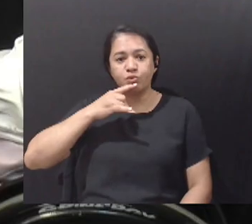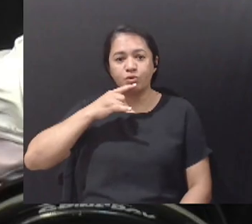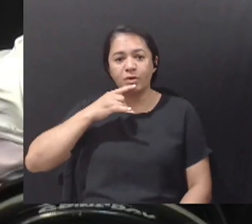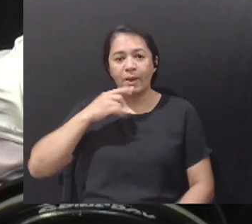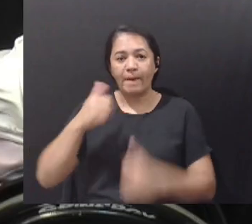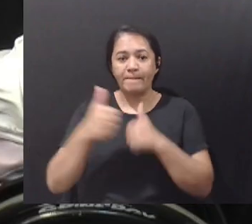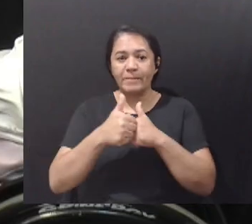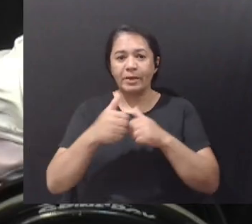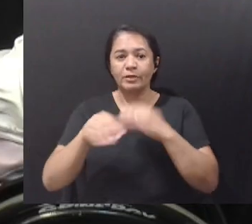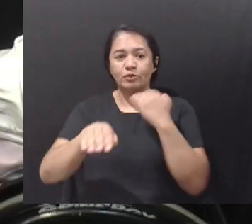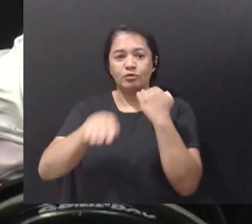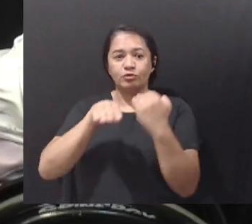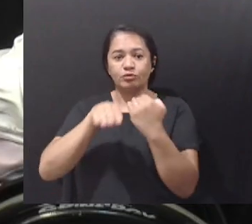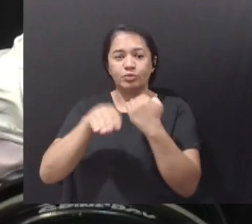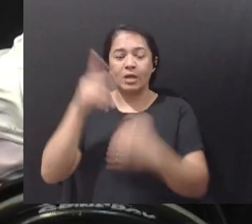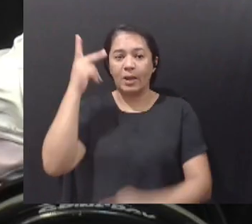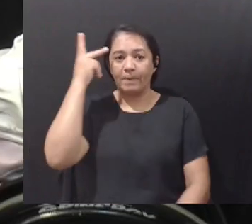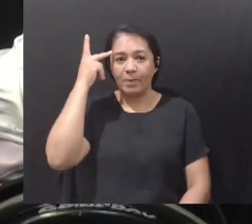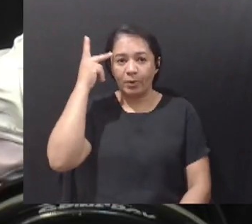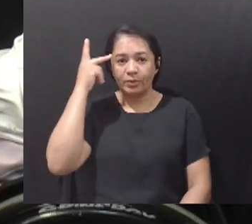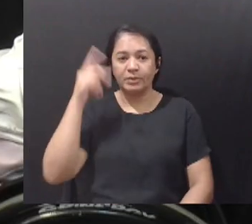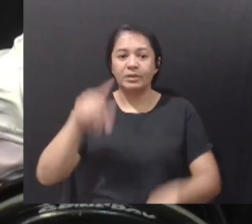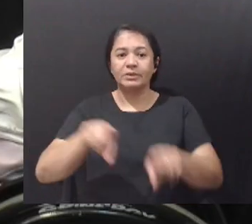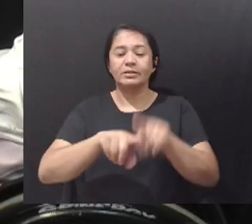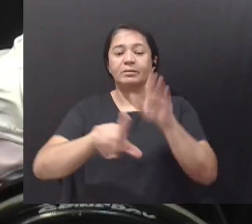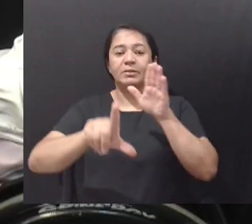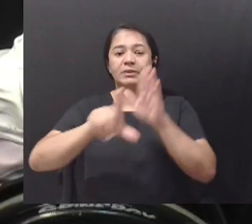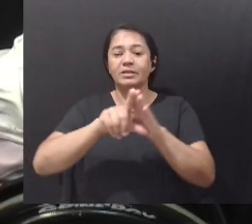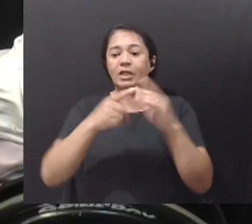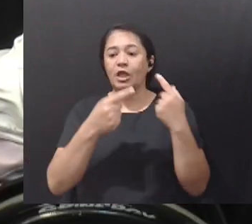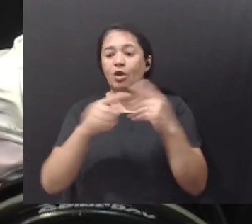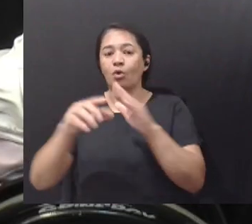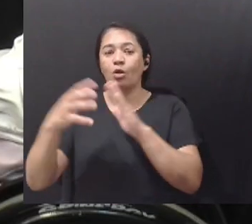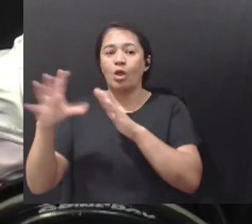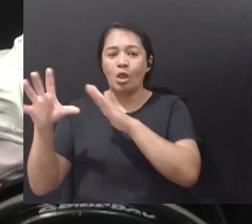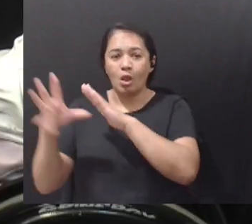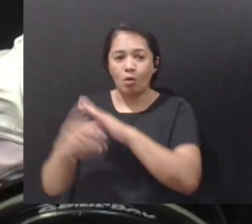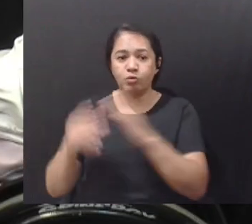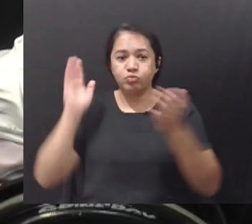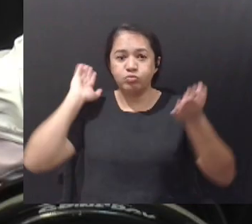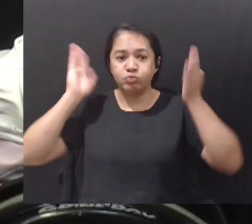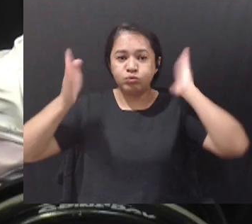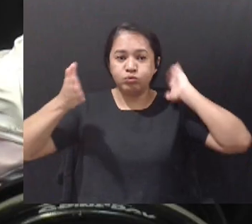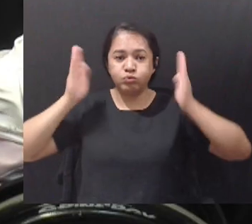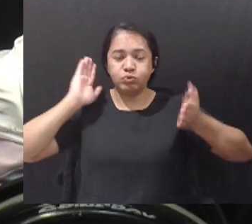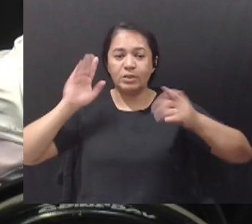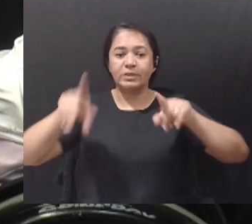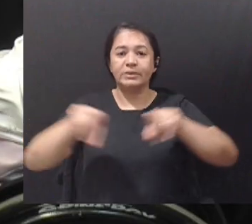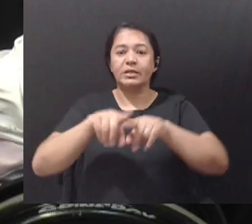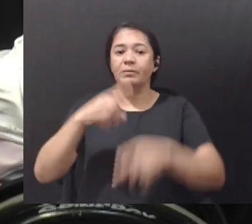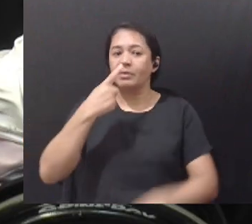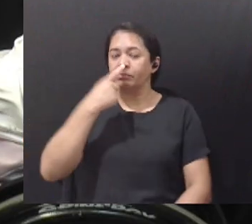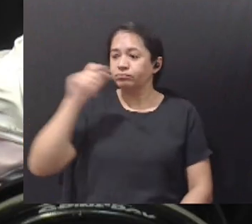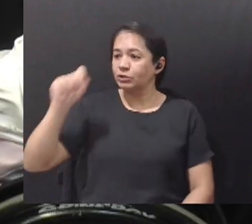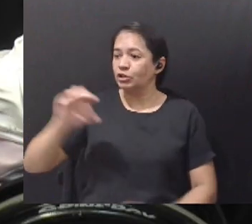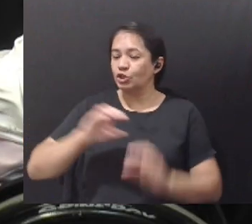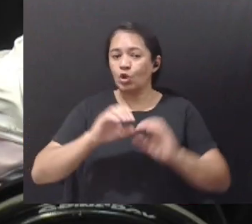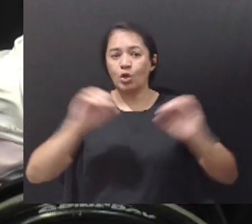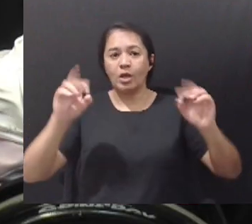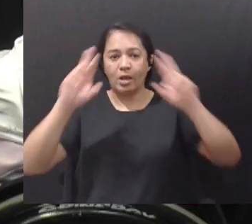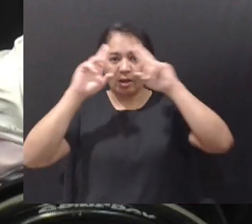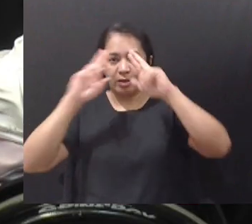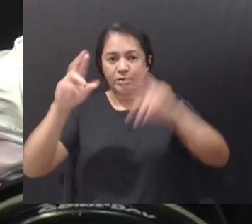rodovias paulistas, da lei contra o roubo de cargas e do programa Lixo Zero em respeito ao meio